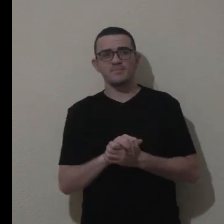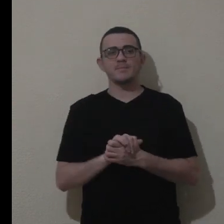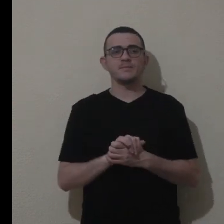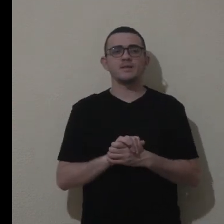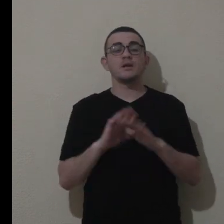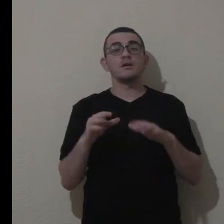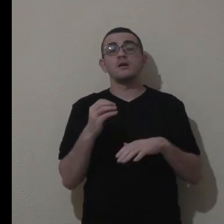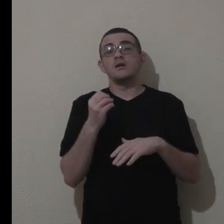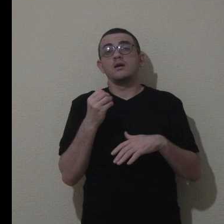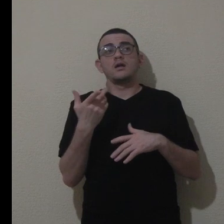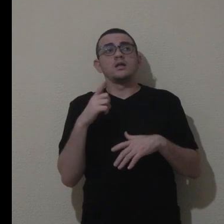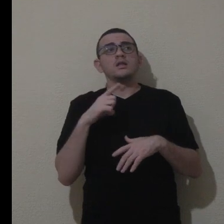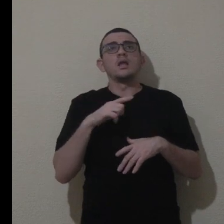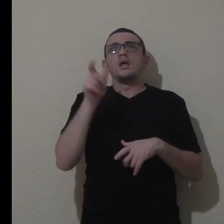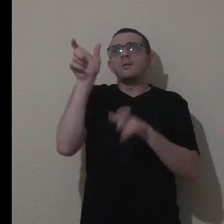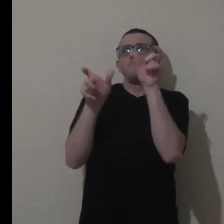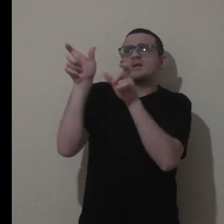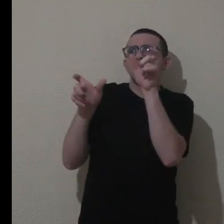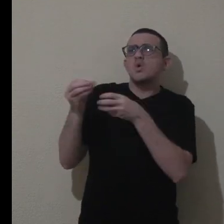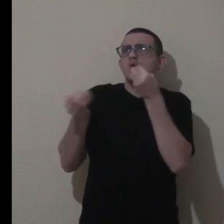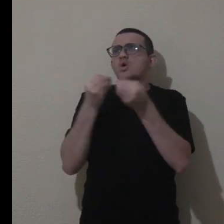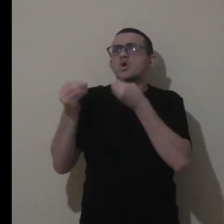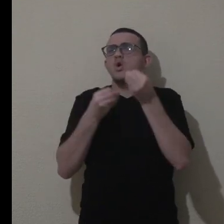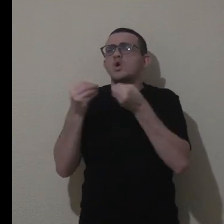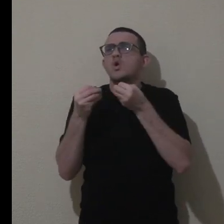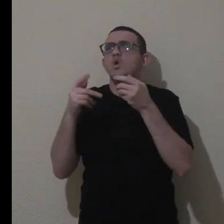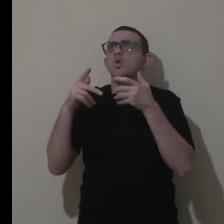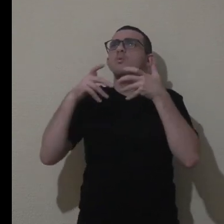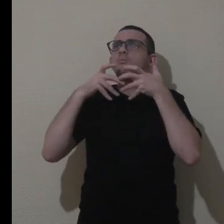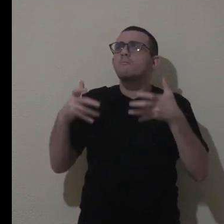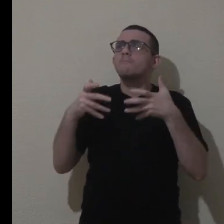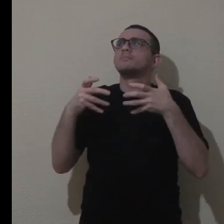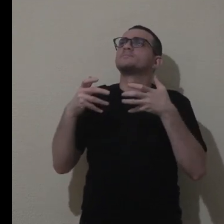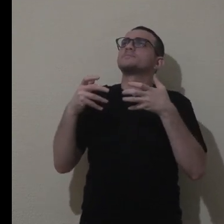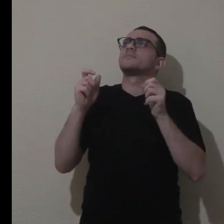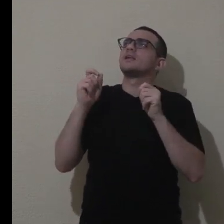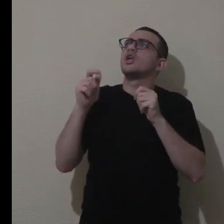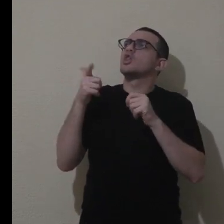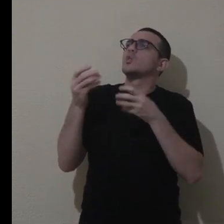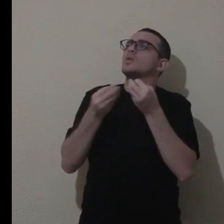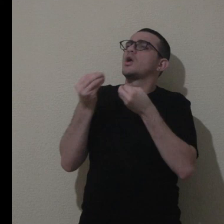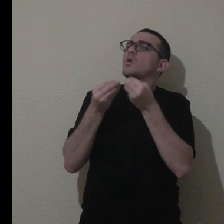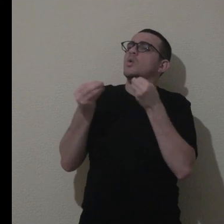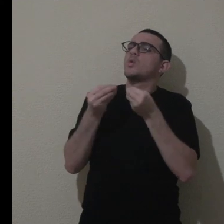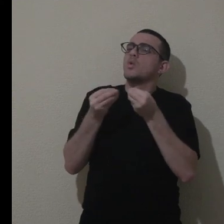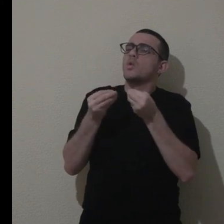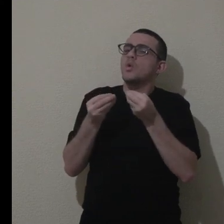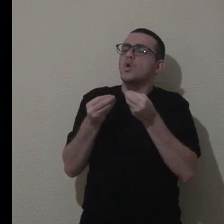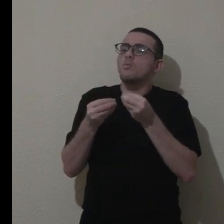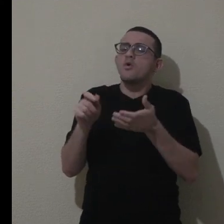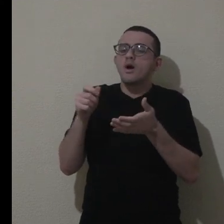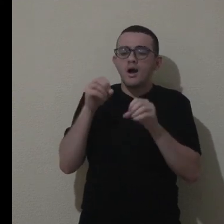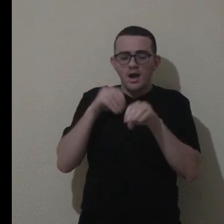Né? Para alguns educadores, como o Paulo Freire, né, não existe a educação, o